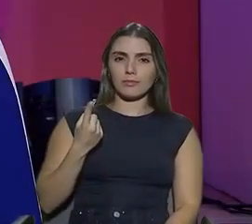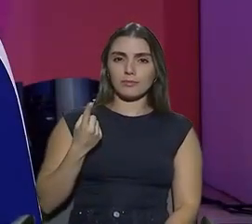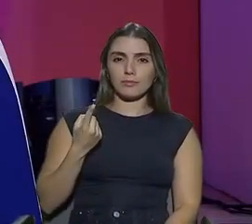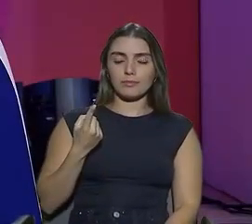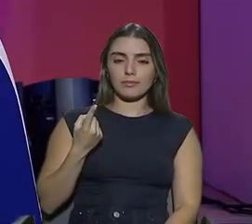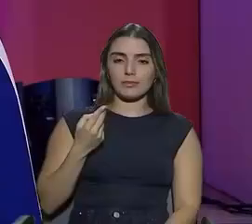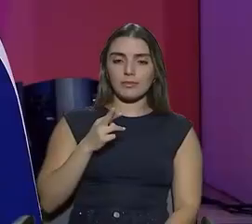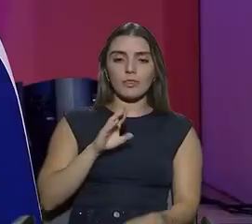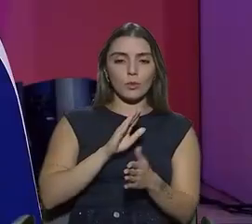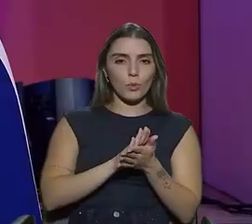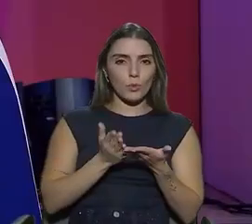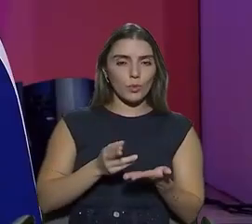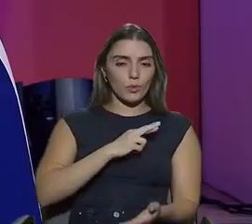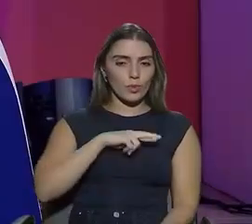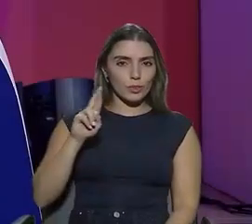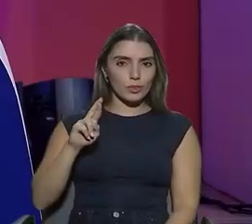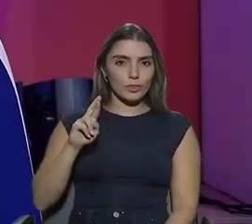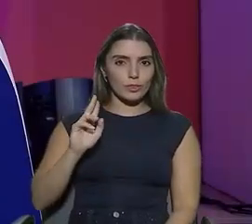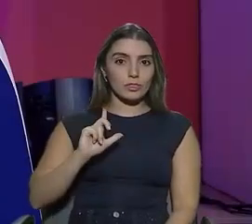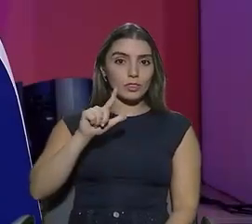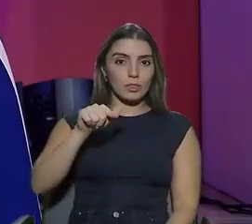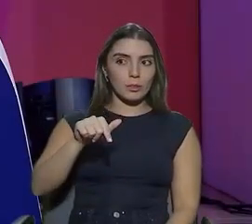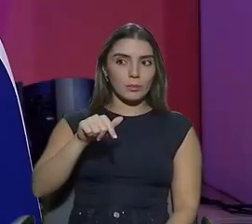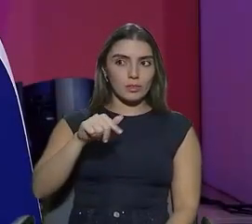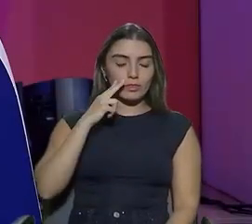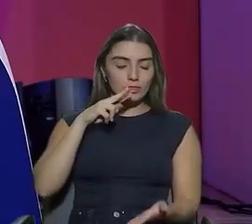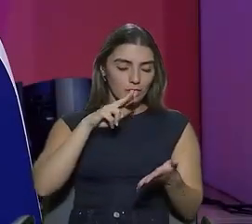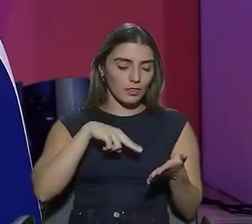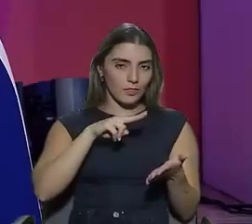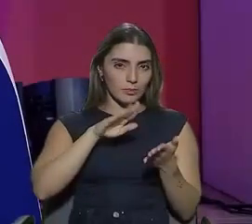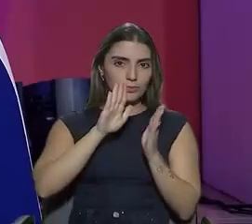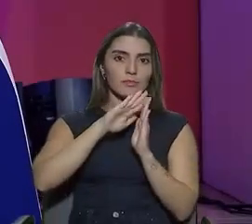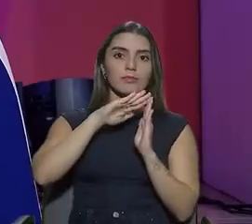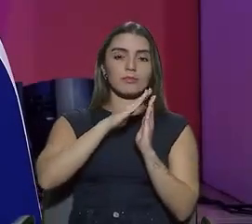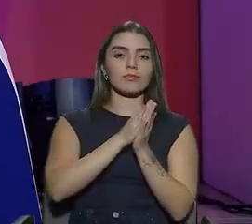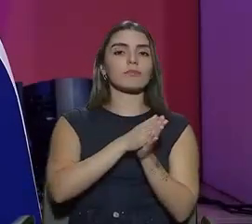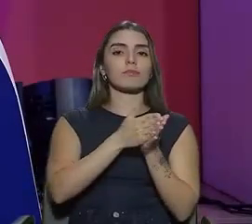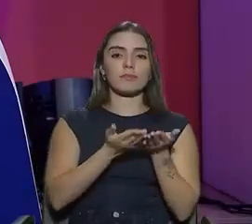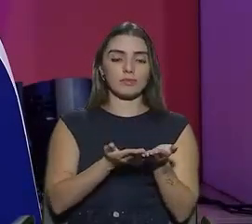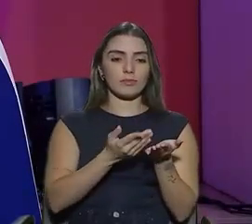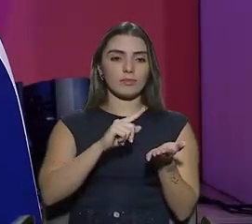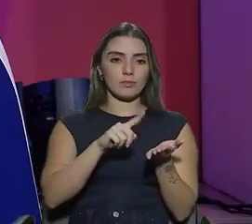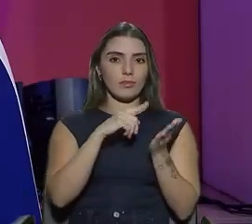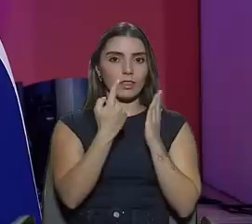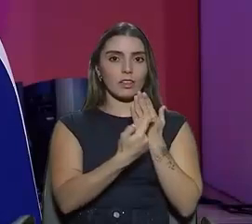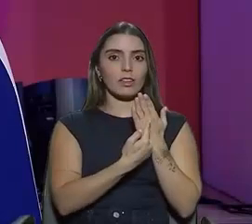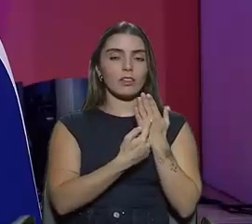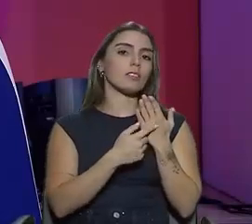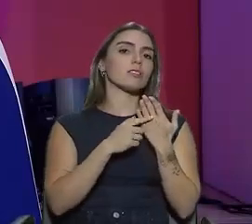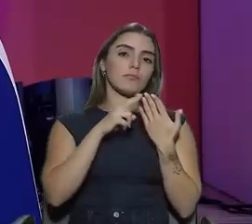religioso? Né? Aí, depois, o pessoal vai na epígrafe e vê, não, né, tem uma Estela de Oxóssi, deve ser religioso também,